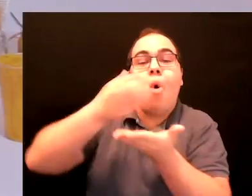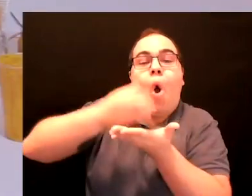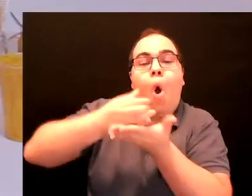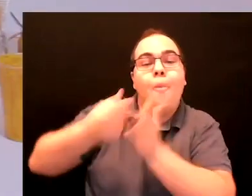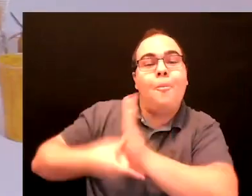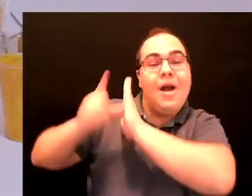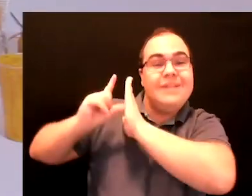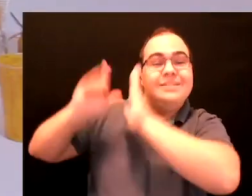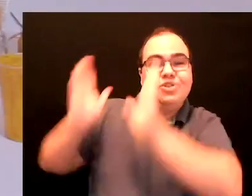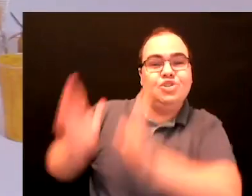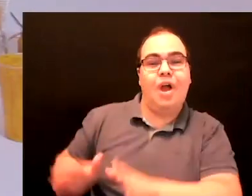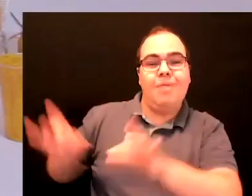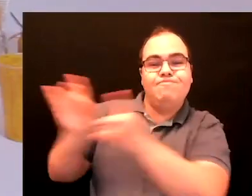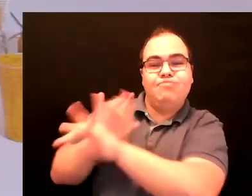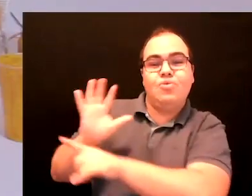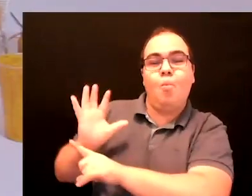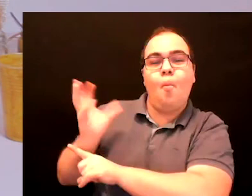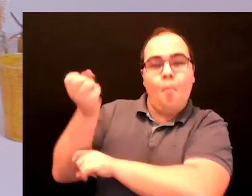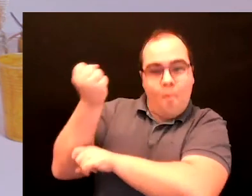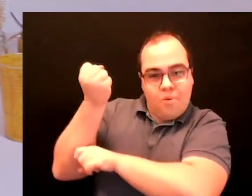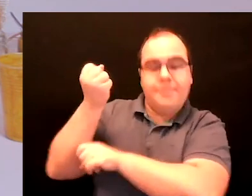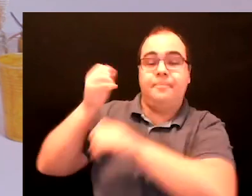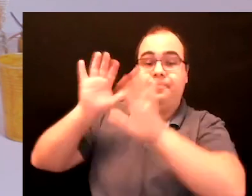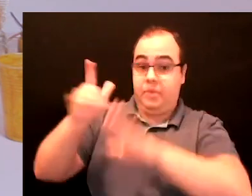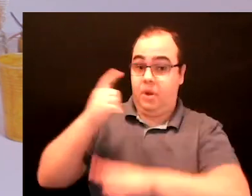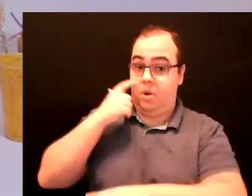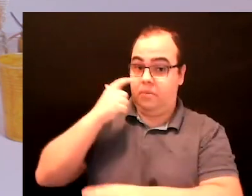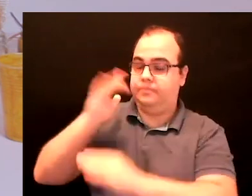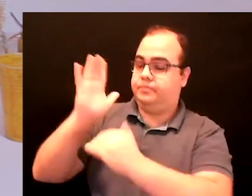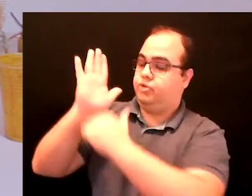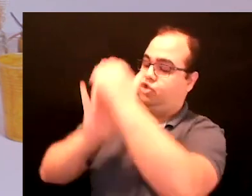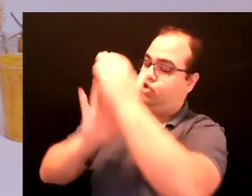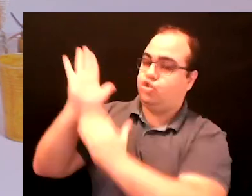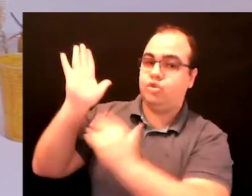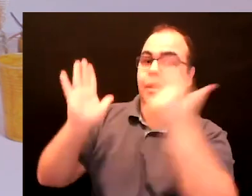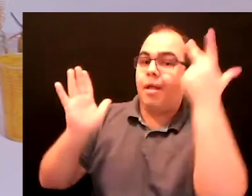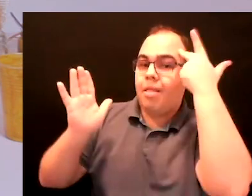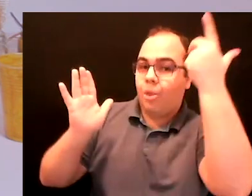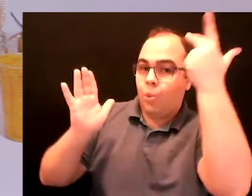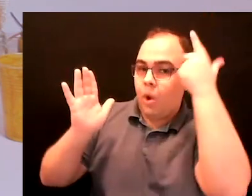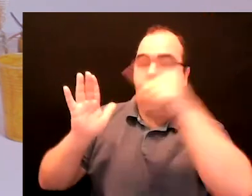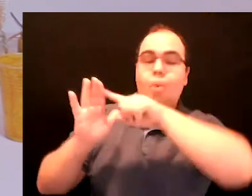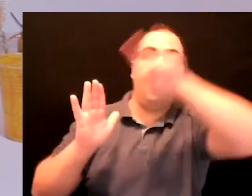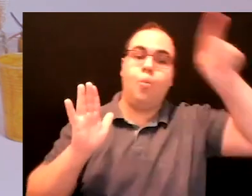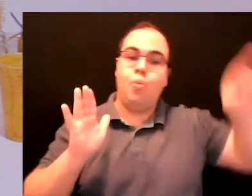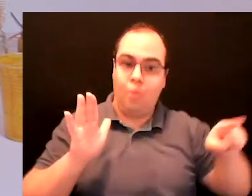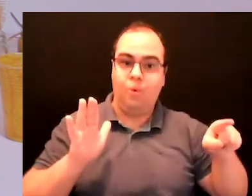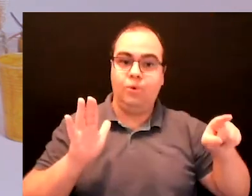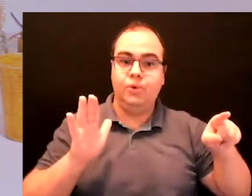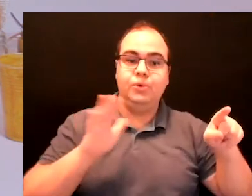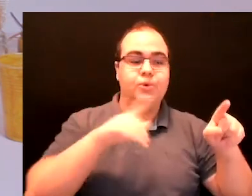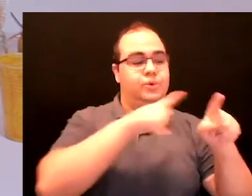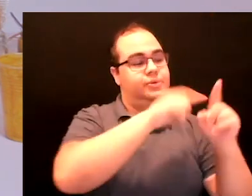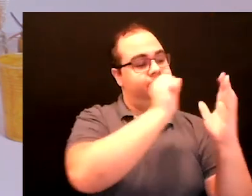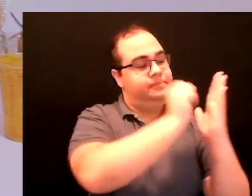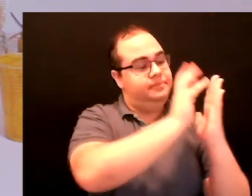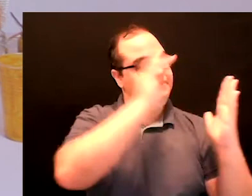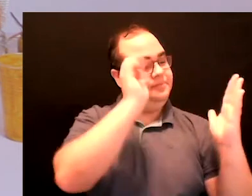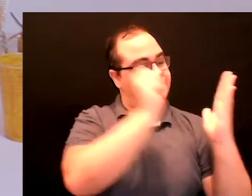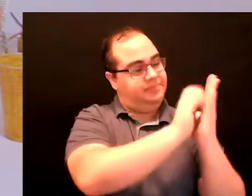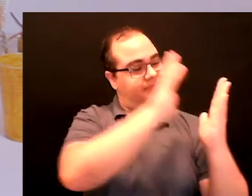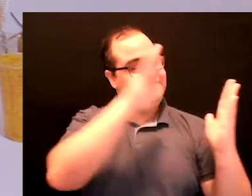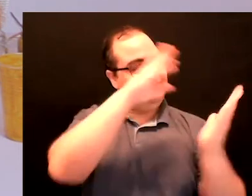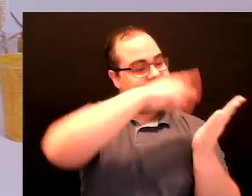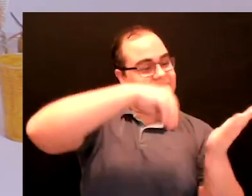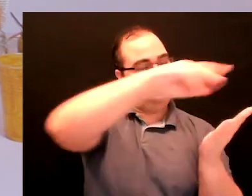para vocês os copinhos que eu fiz antes e já deixei secar. Um com a tinta natural de açafrão e o outro